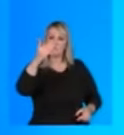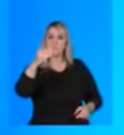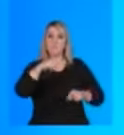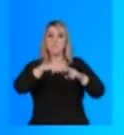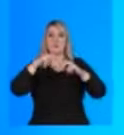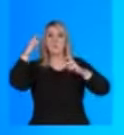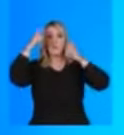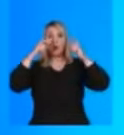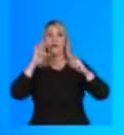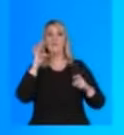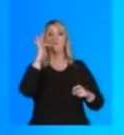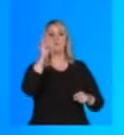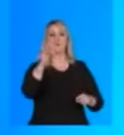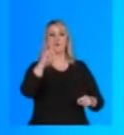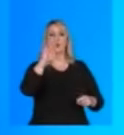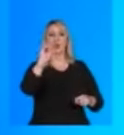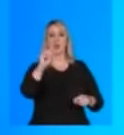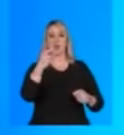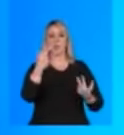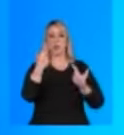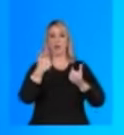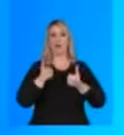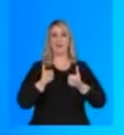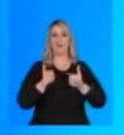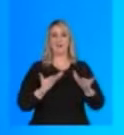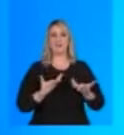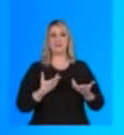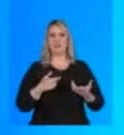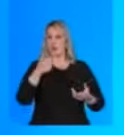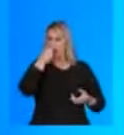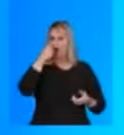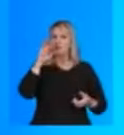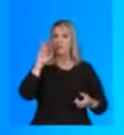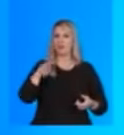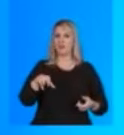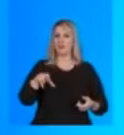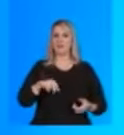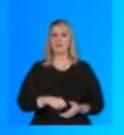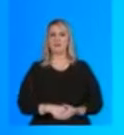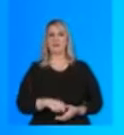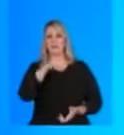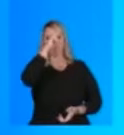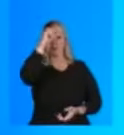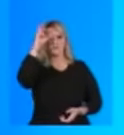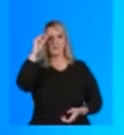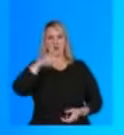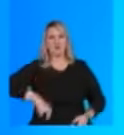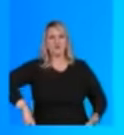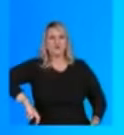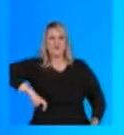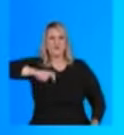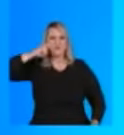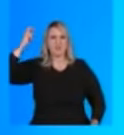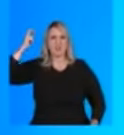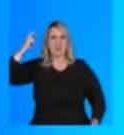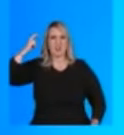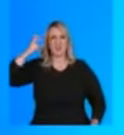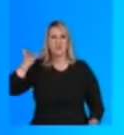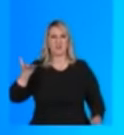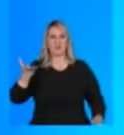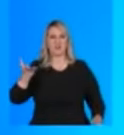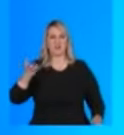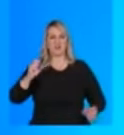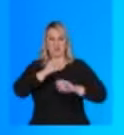preocupar com o futuro do Rio Como eu como eu me preocupo o índio tem razão a prefeitura do Rio É uma vergonha do ponto de